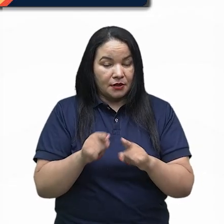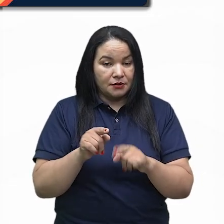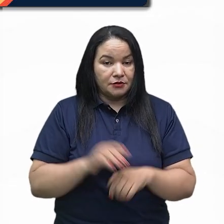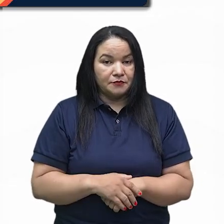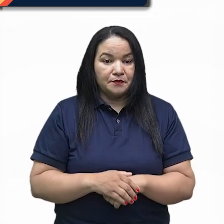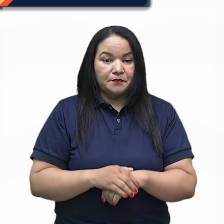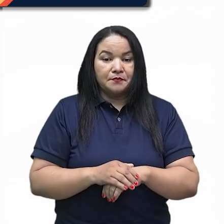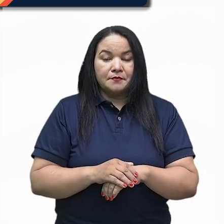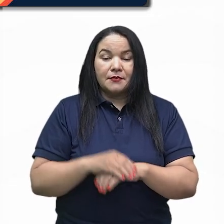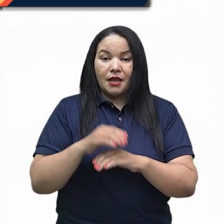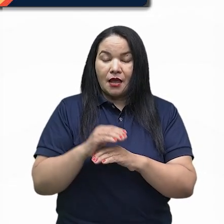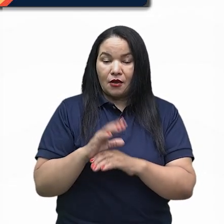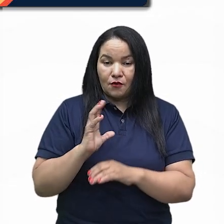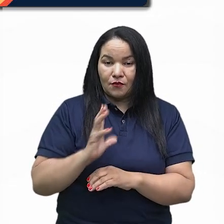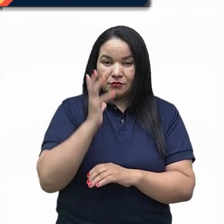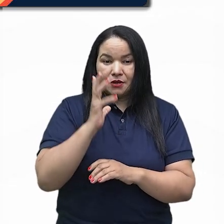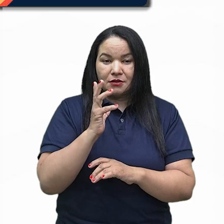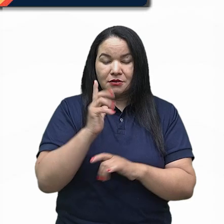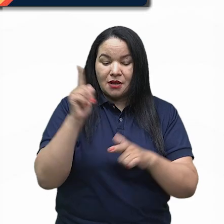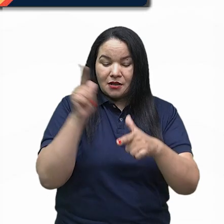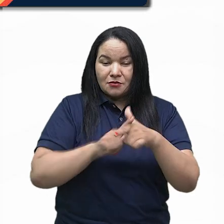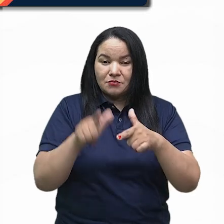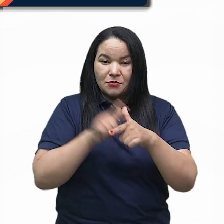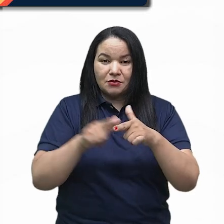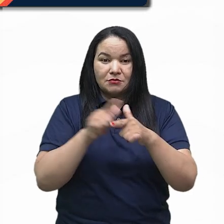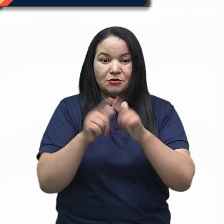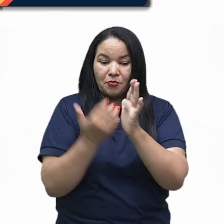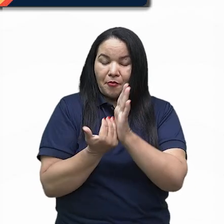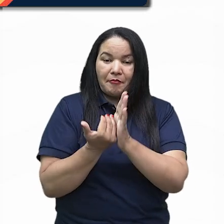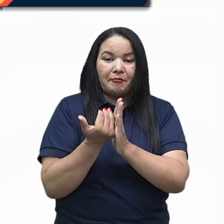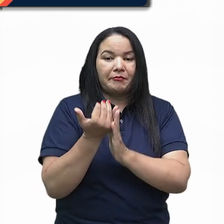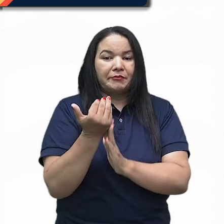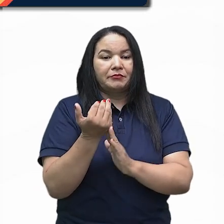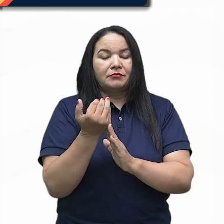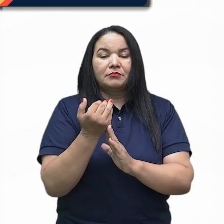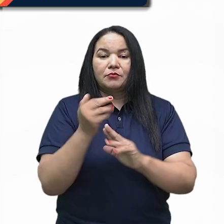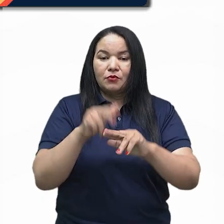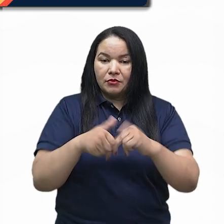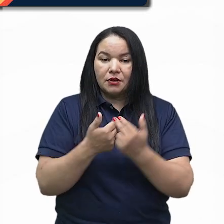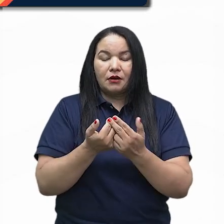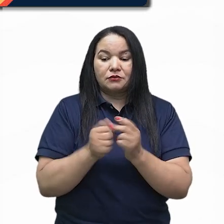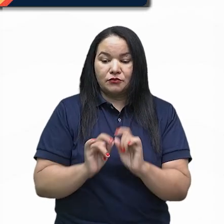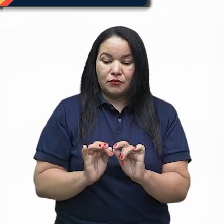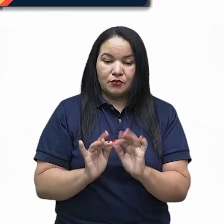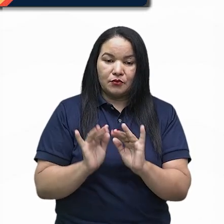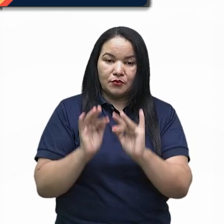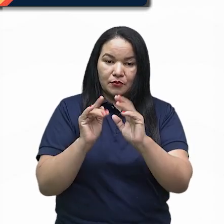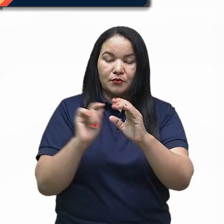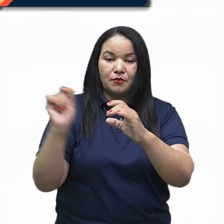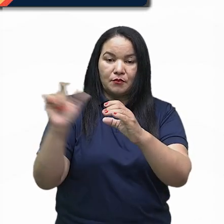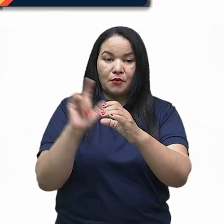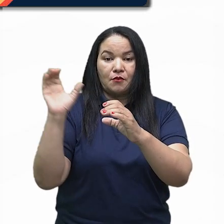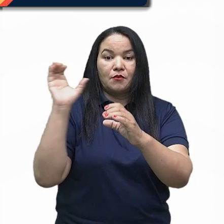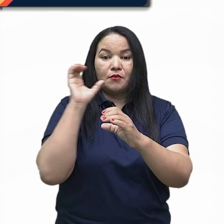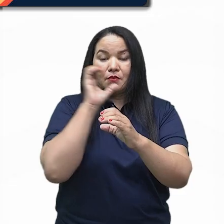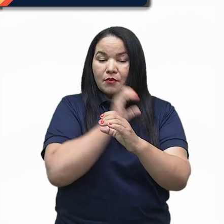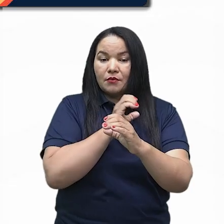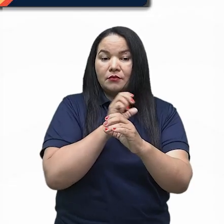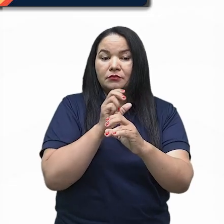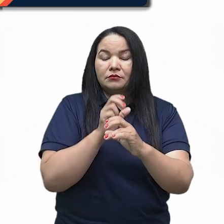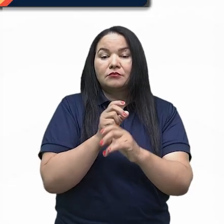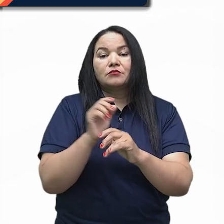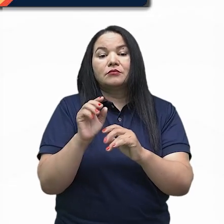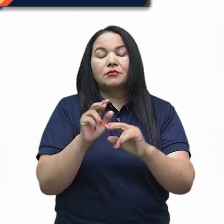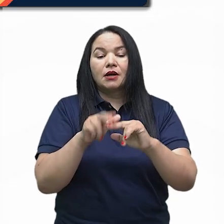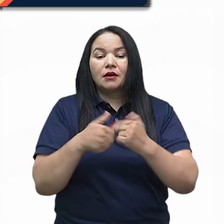ele tem sido agravado por conta, né, dessa intensificação dos gases de efeito estufa, principalmente por conta